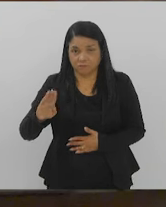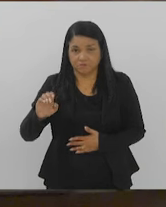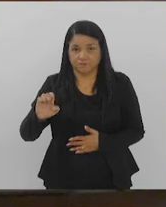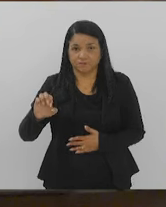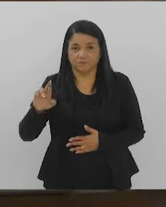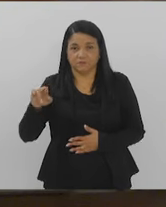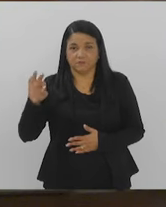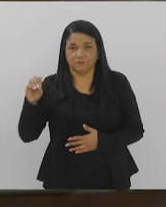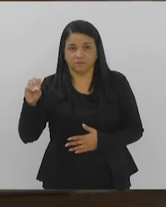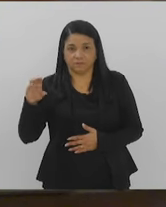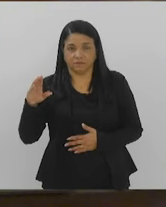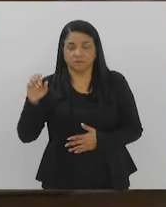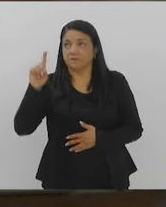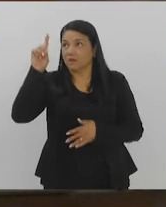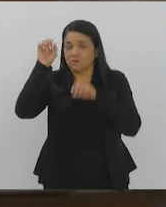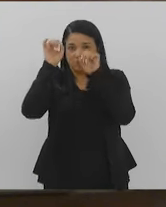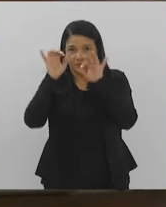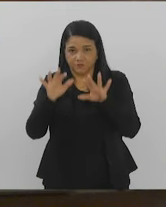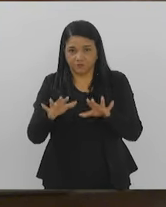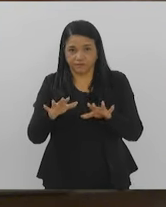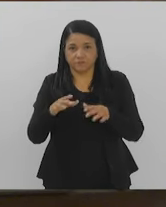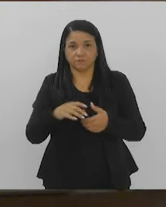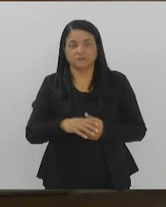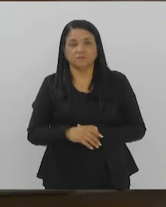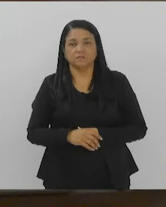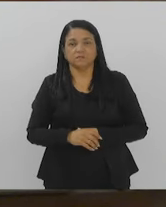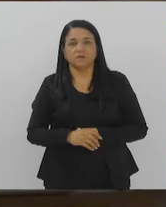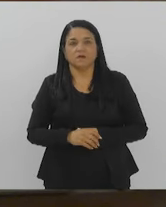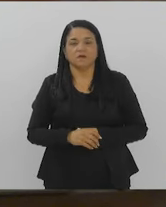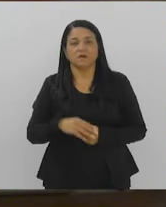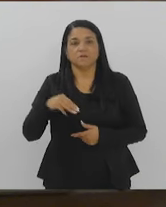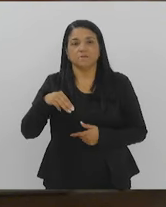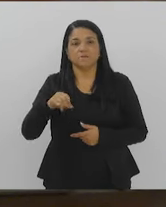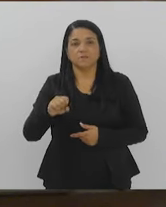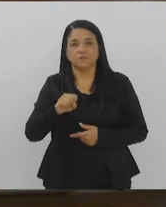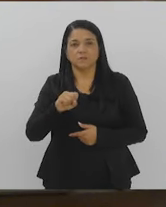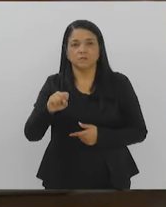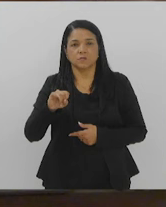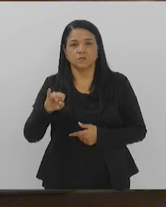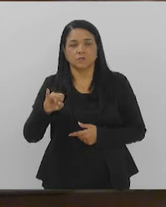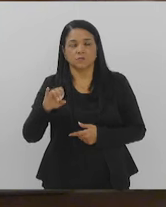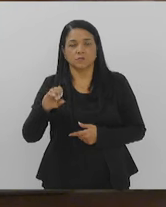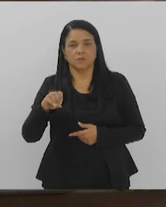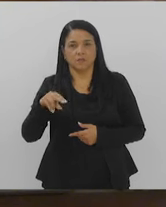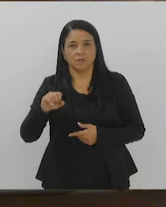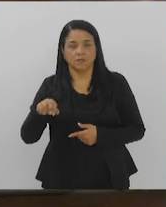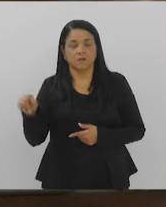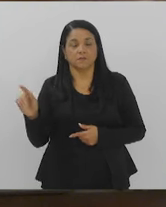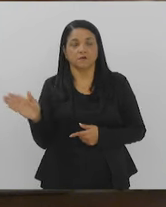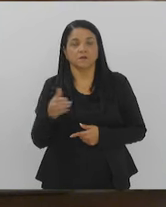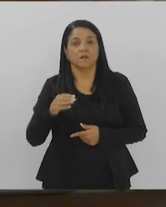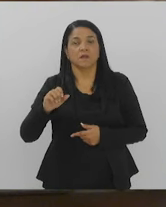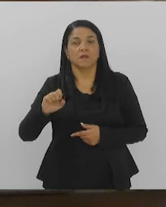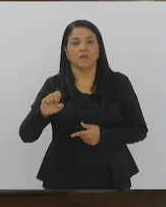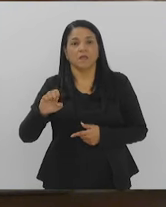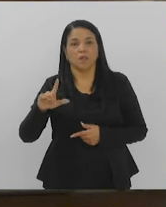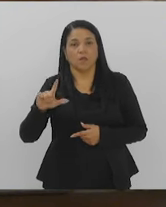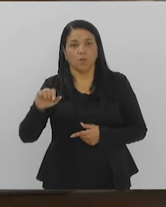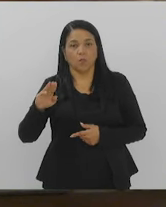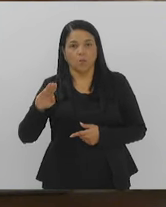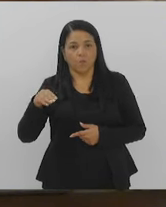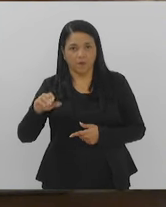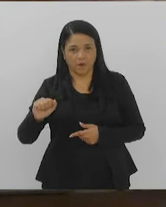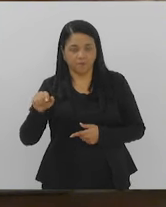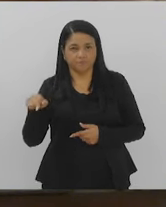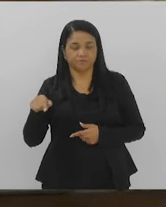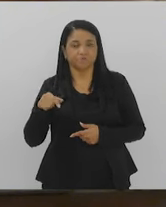Deus abençoe. E a missionária Elma, que é da Assembleia de Deus, da Cidade Nova,